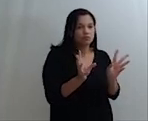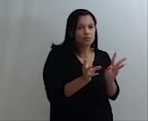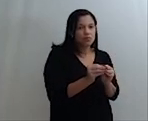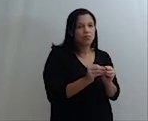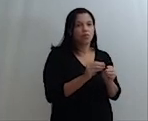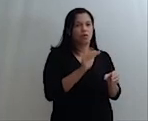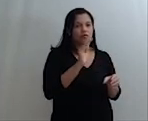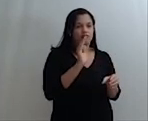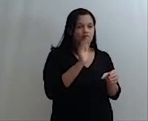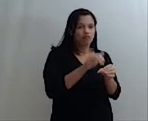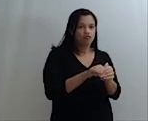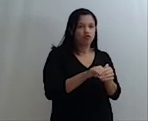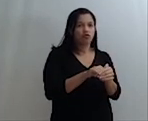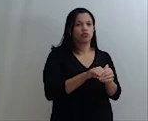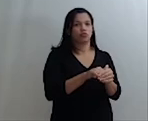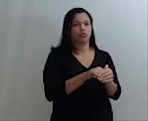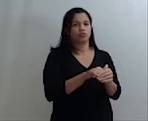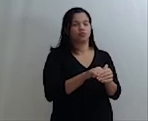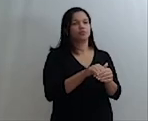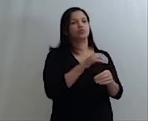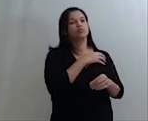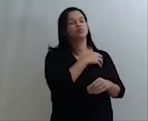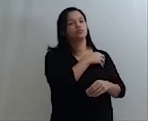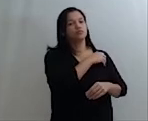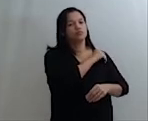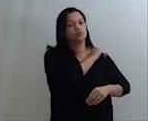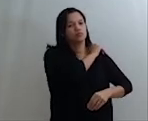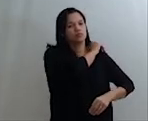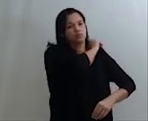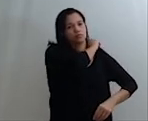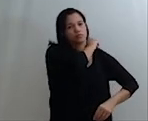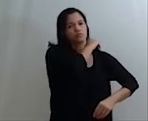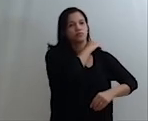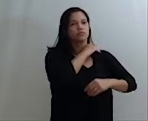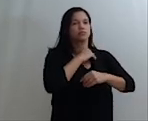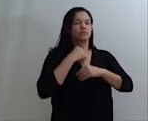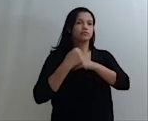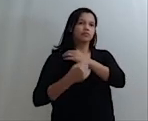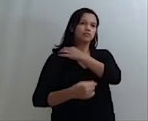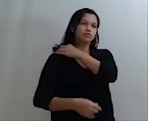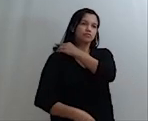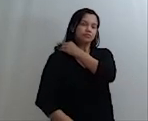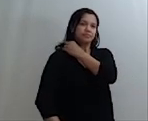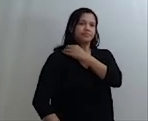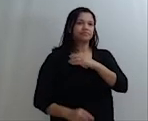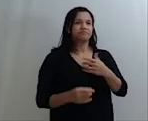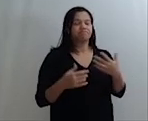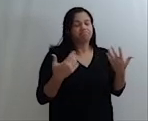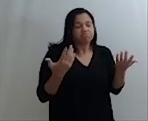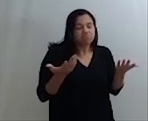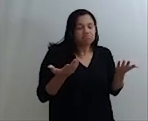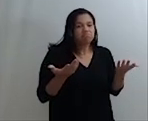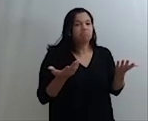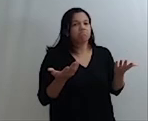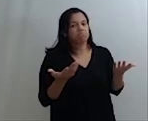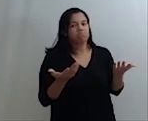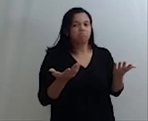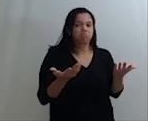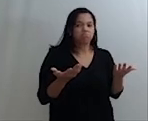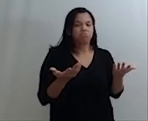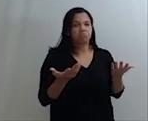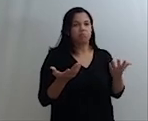eh para eh até para não eh eh querendo correr em